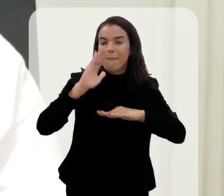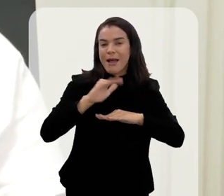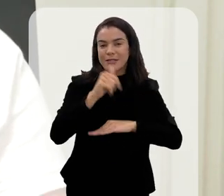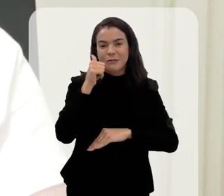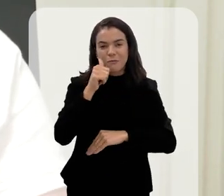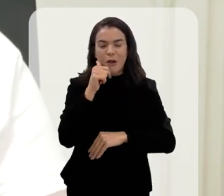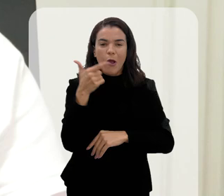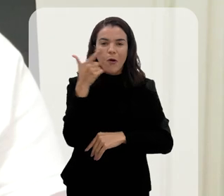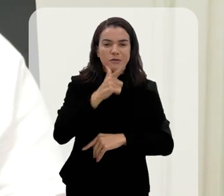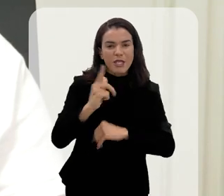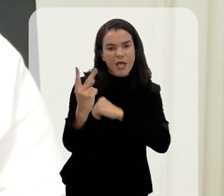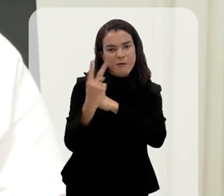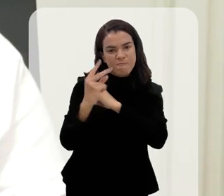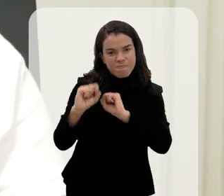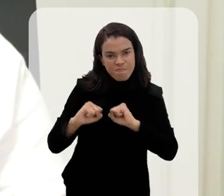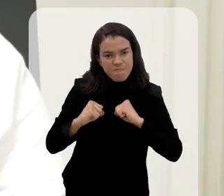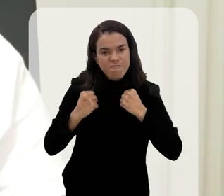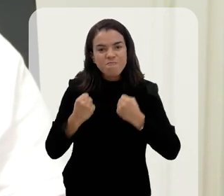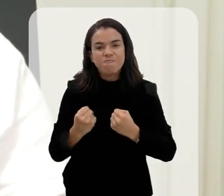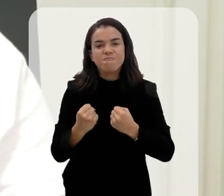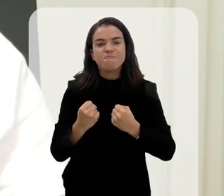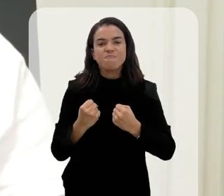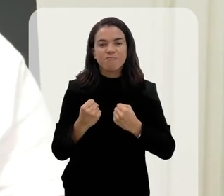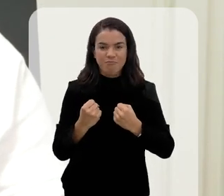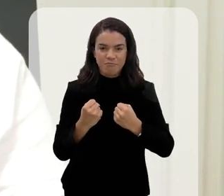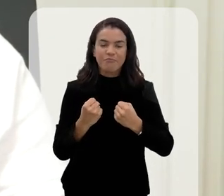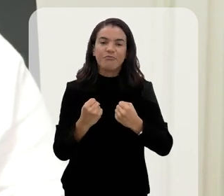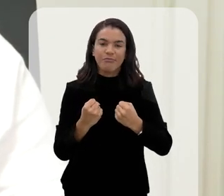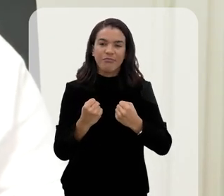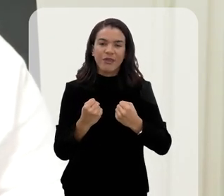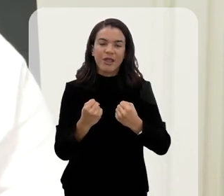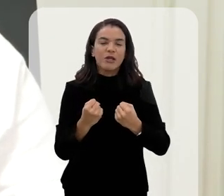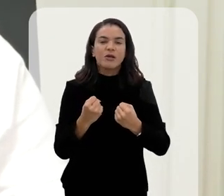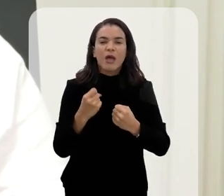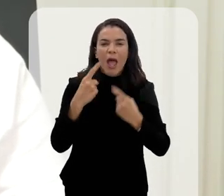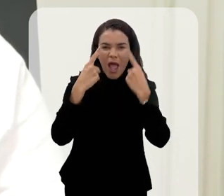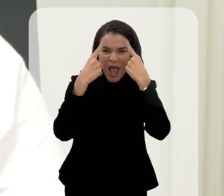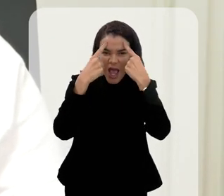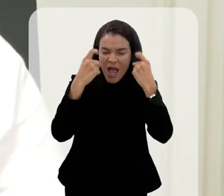tiverem, mais elas conseguem se proteger de todo esse processo